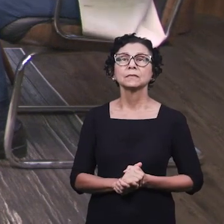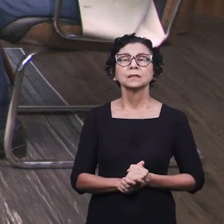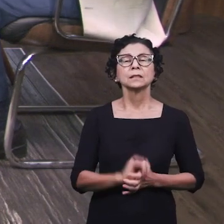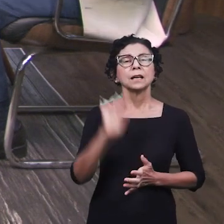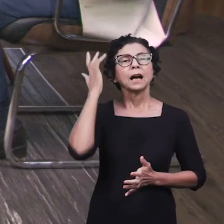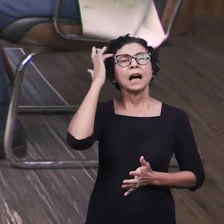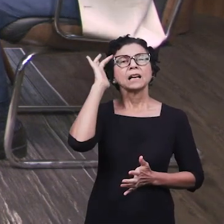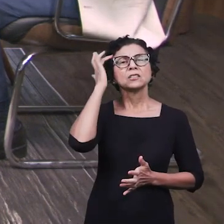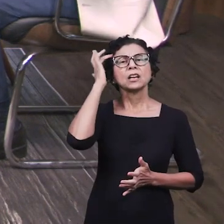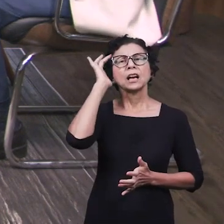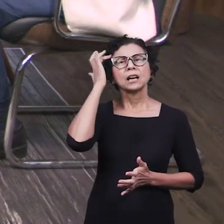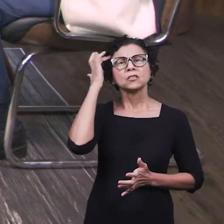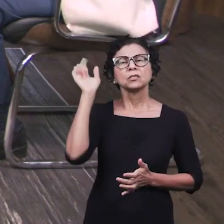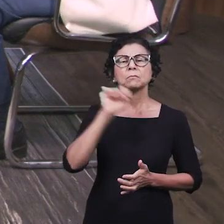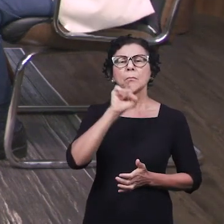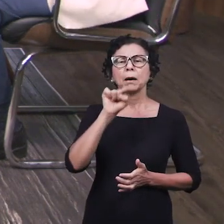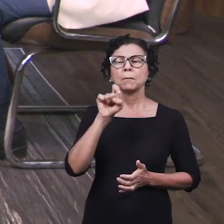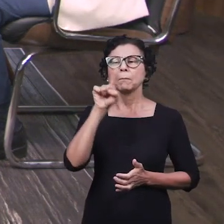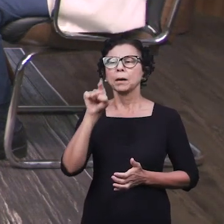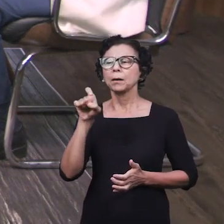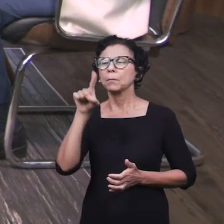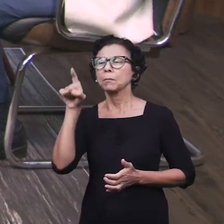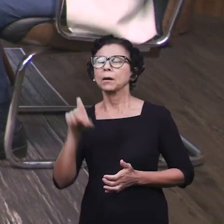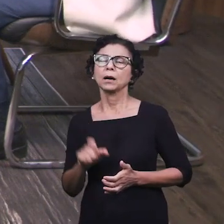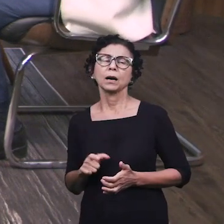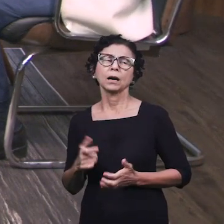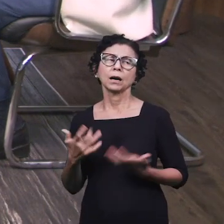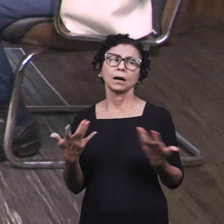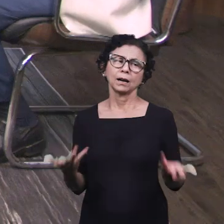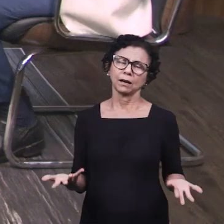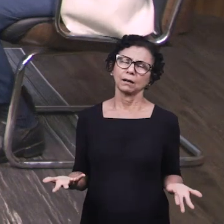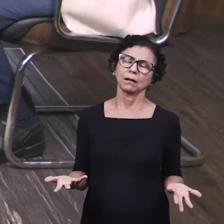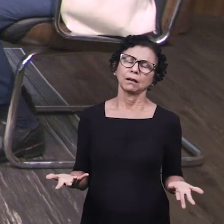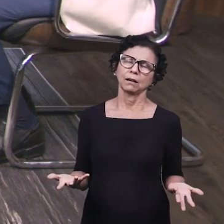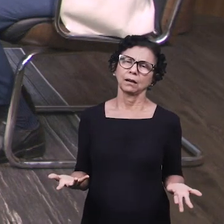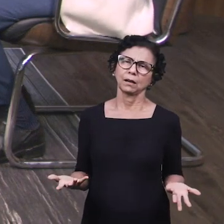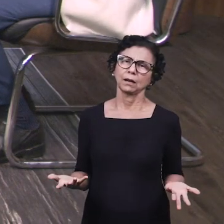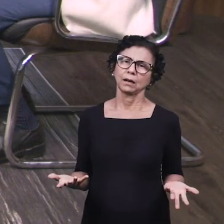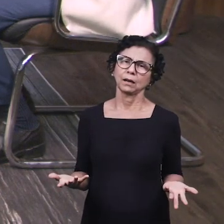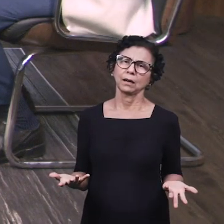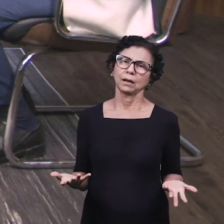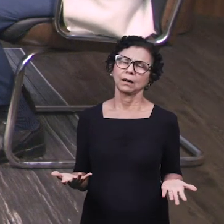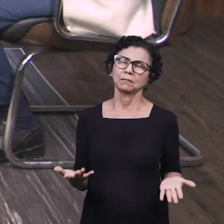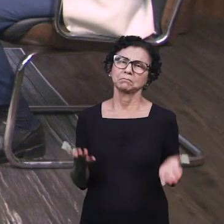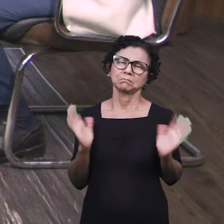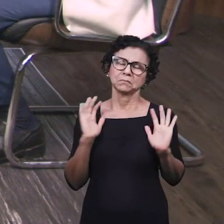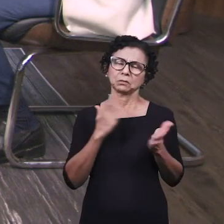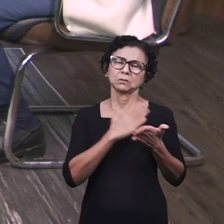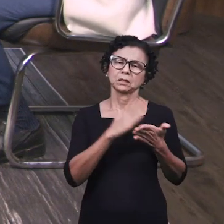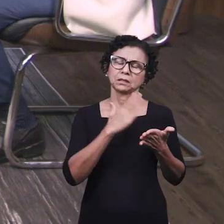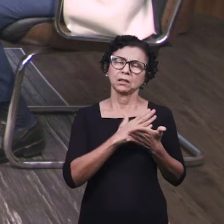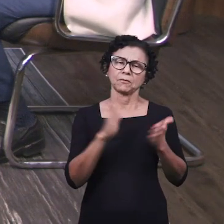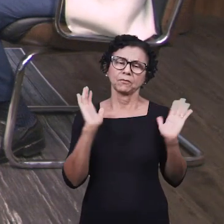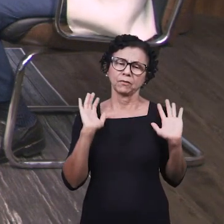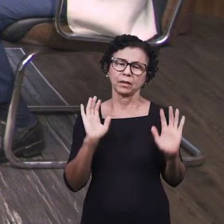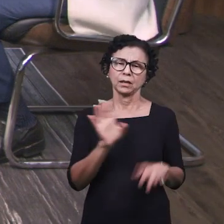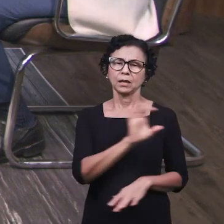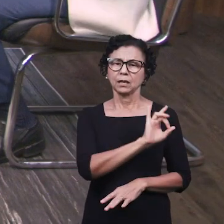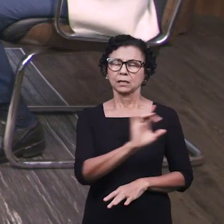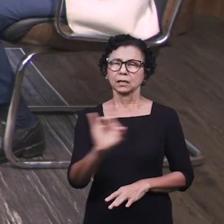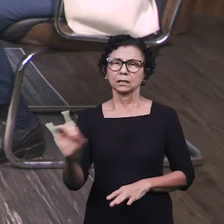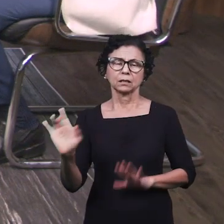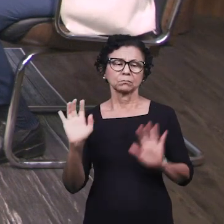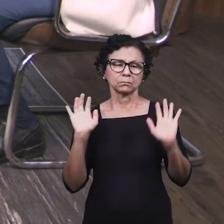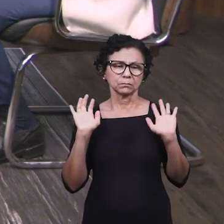você acha a respeito de Deus, e o que você acha, o outro acha também. Então, nós não temos nada com isso, né? Cada um tem seus